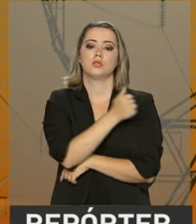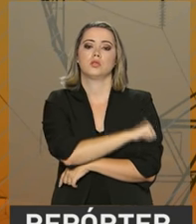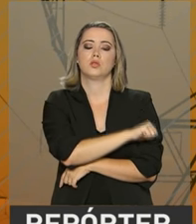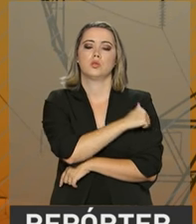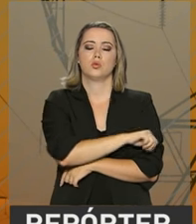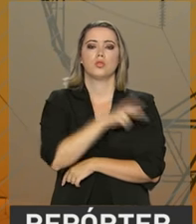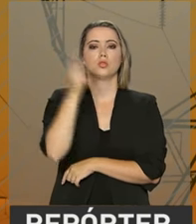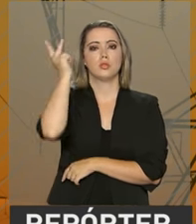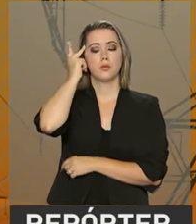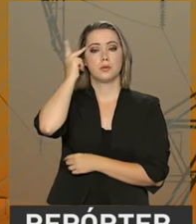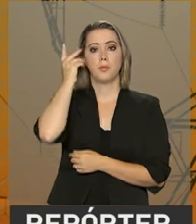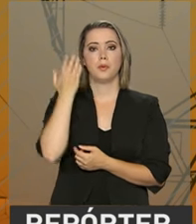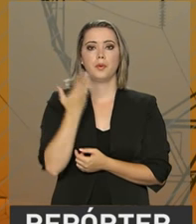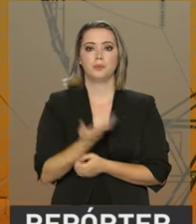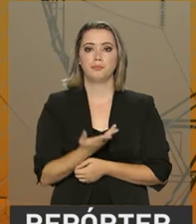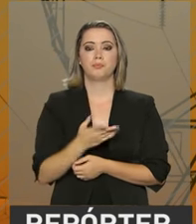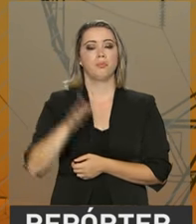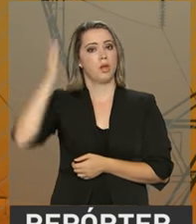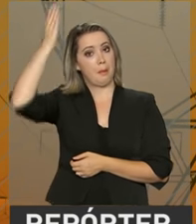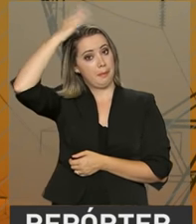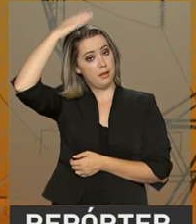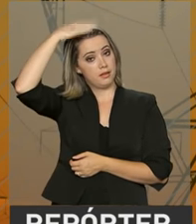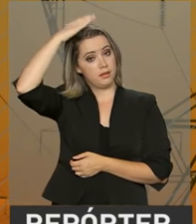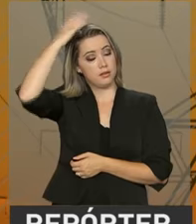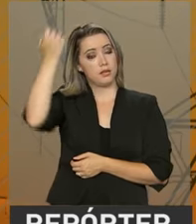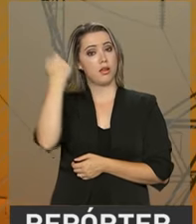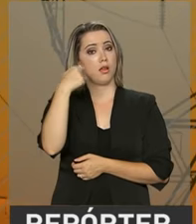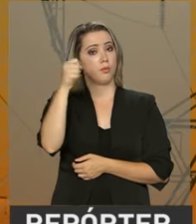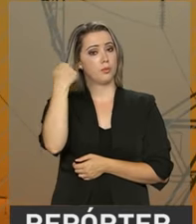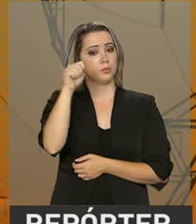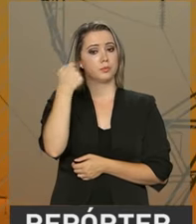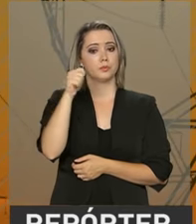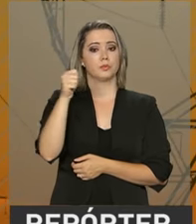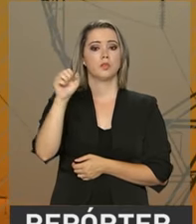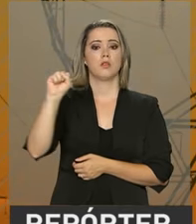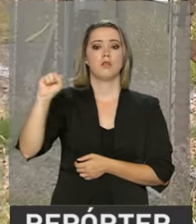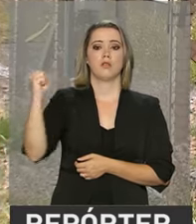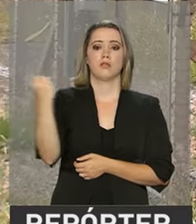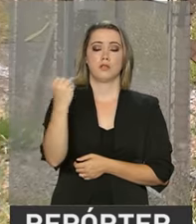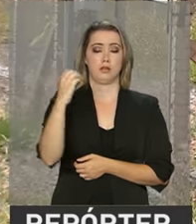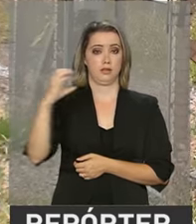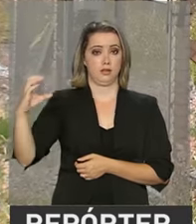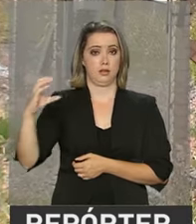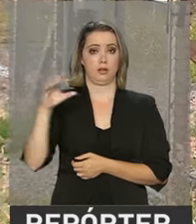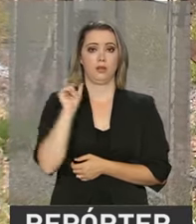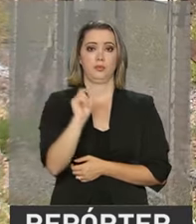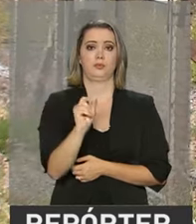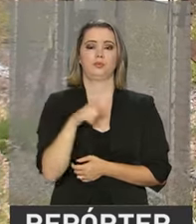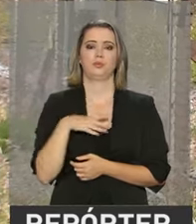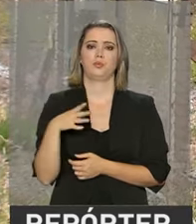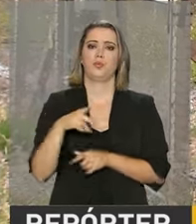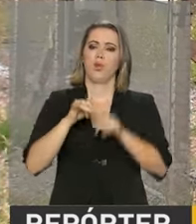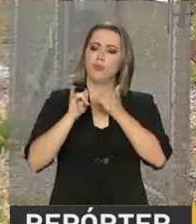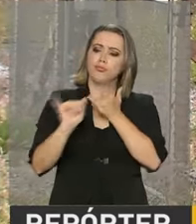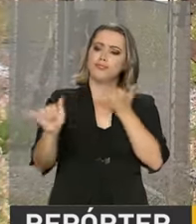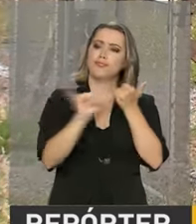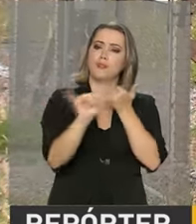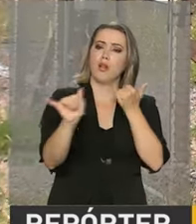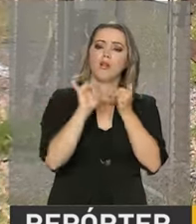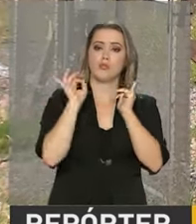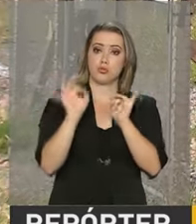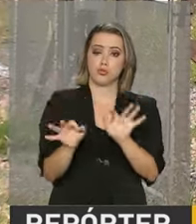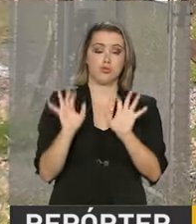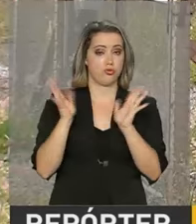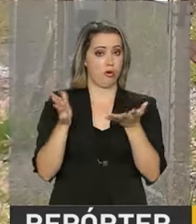paulo no sudeste e paraná rio grande do sul e santa catarina na região sul as linhas de transmissão devem estar prontas